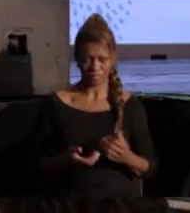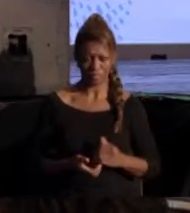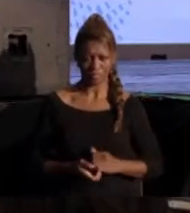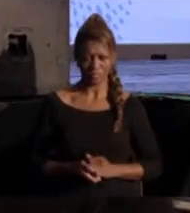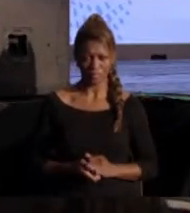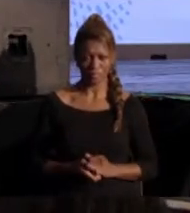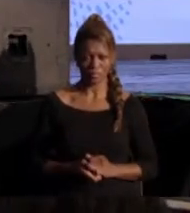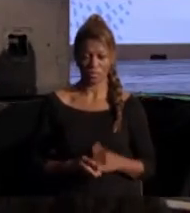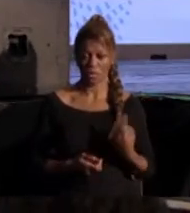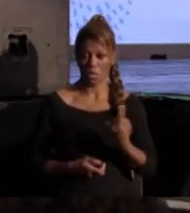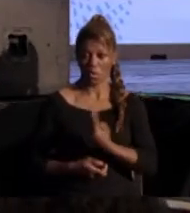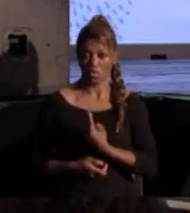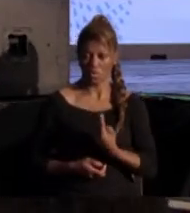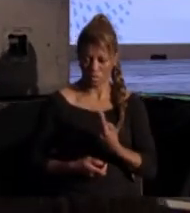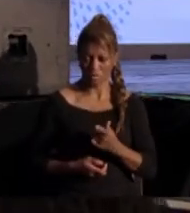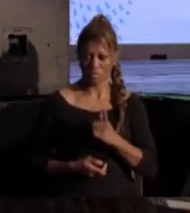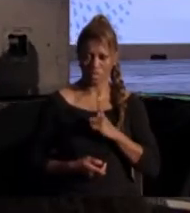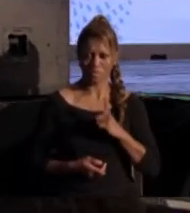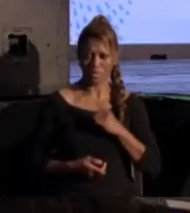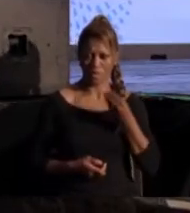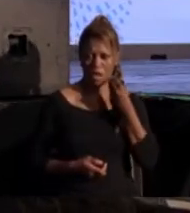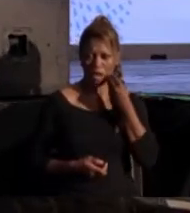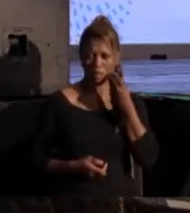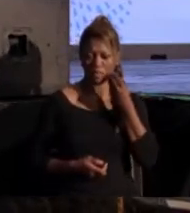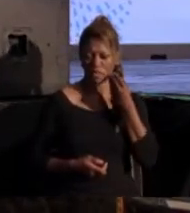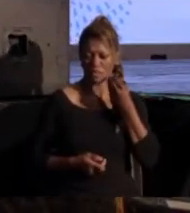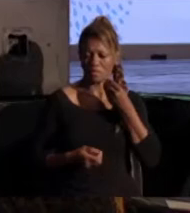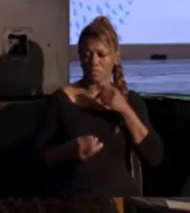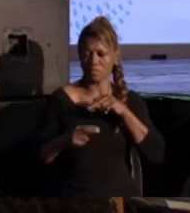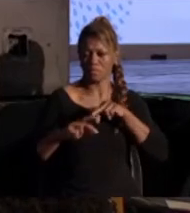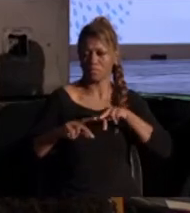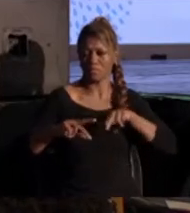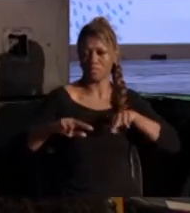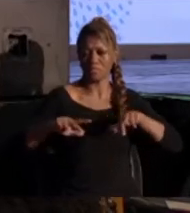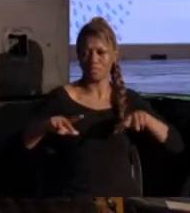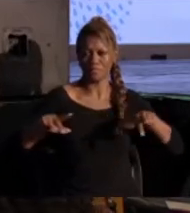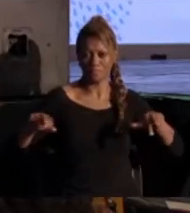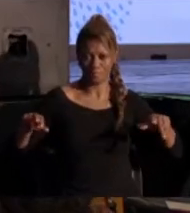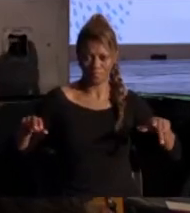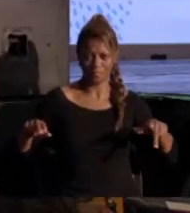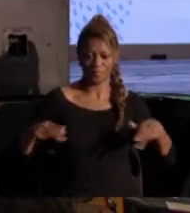e que nós podemos encontrar nas mais variadas direções.